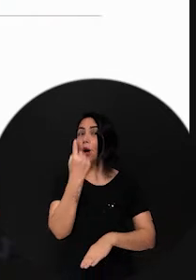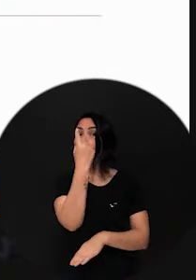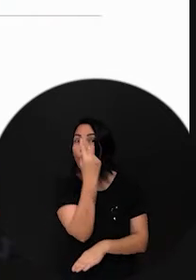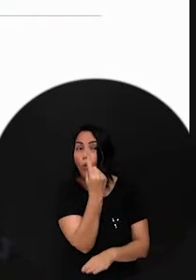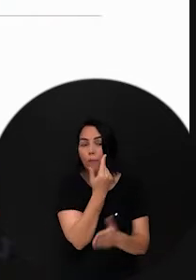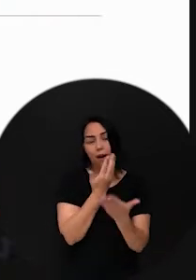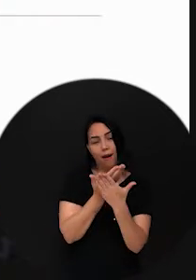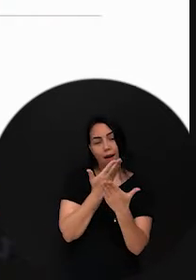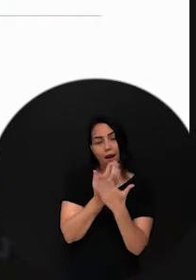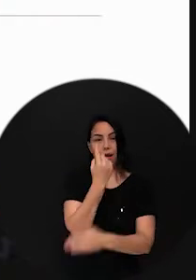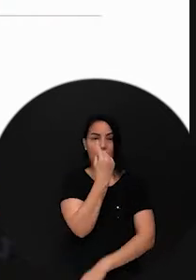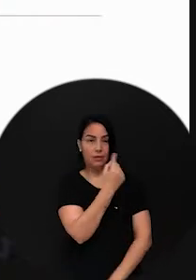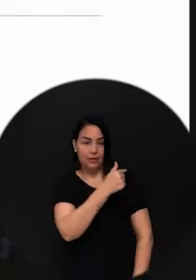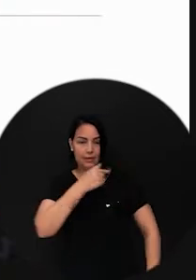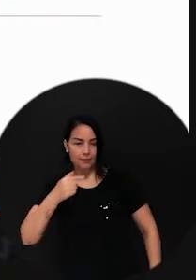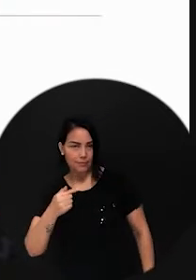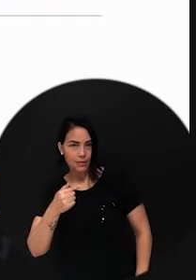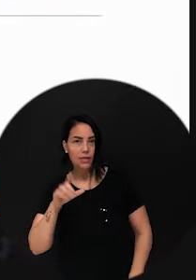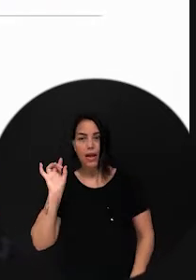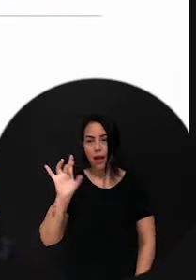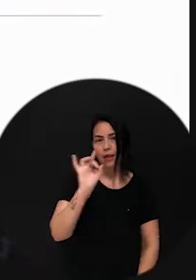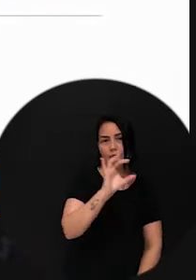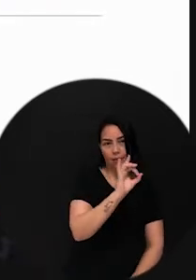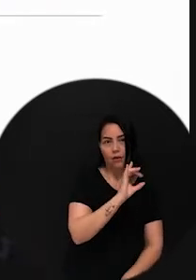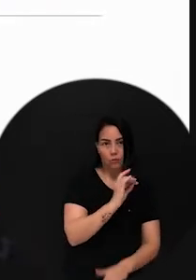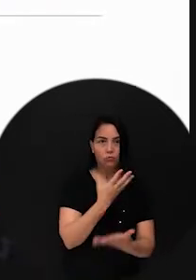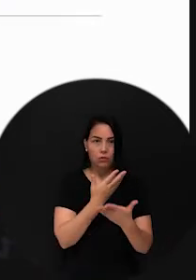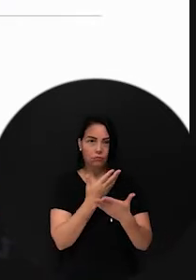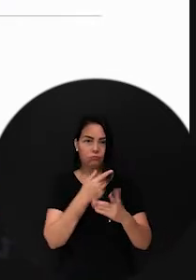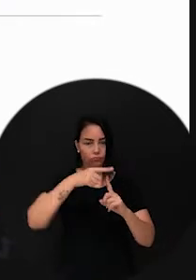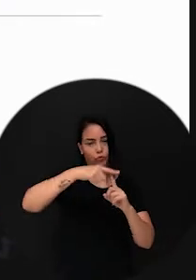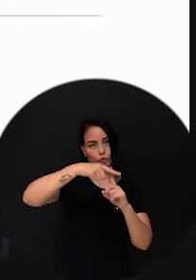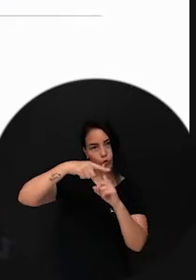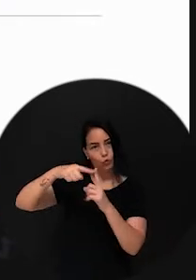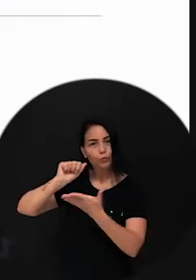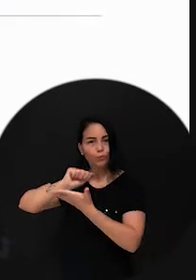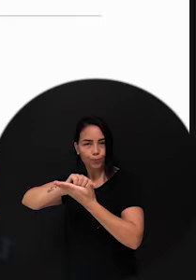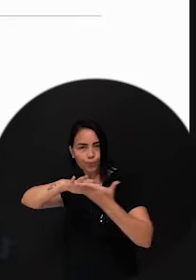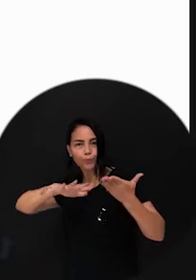uma aula por semana de cada uma das atividades.